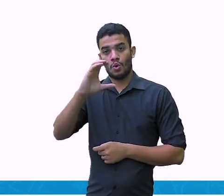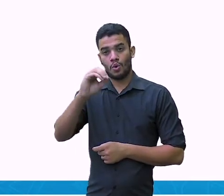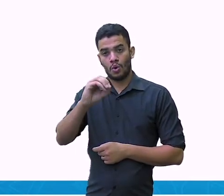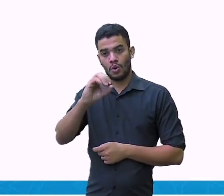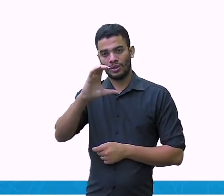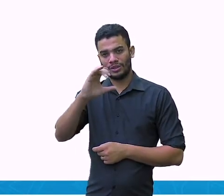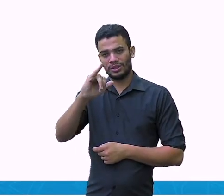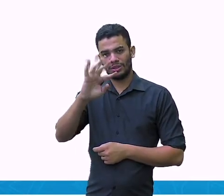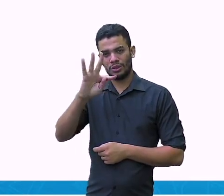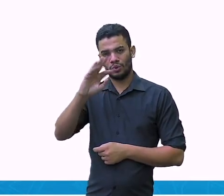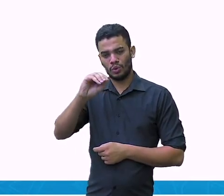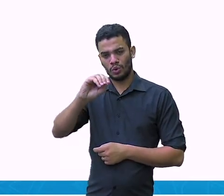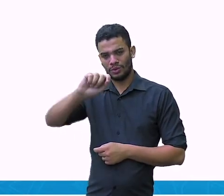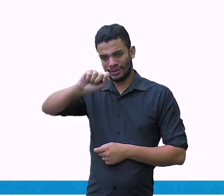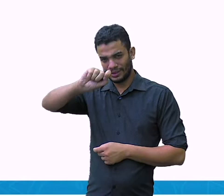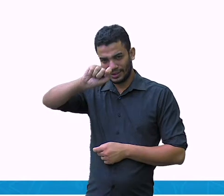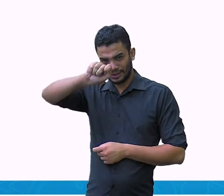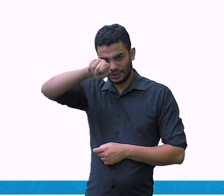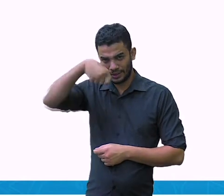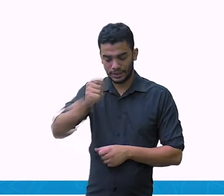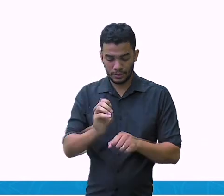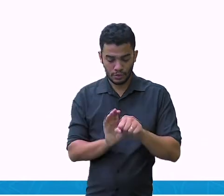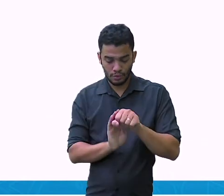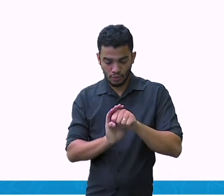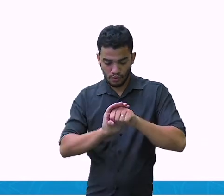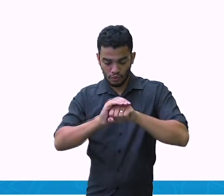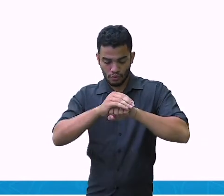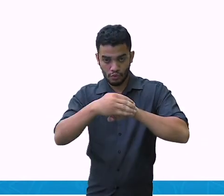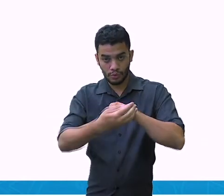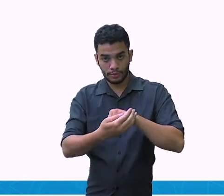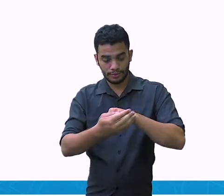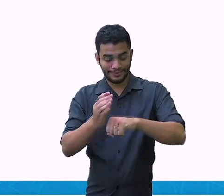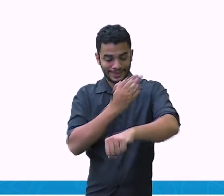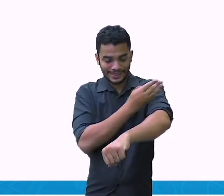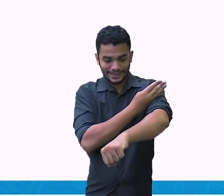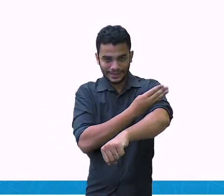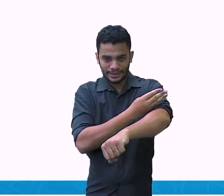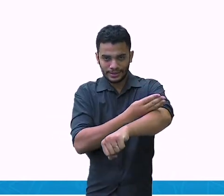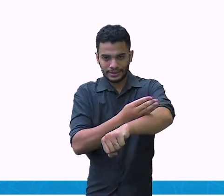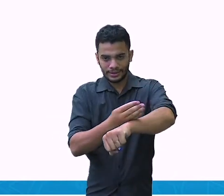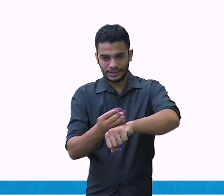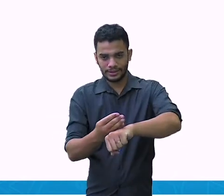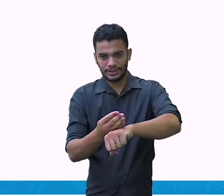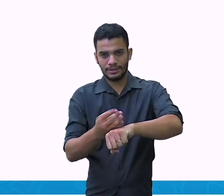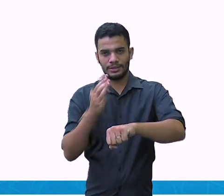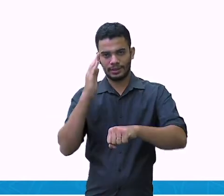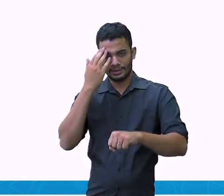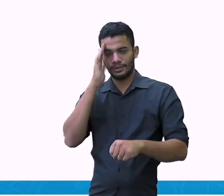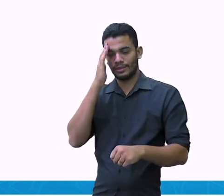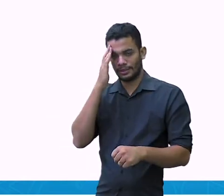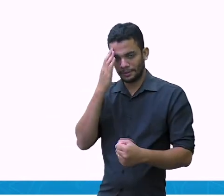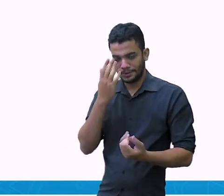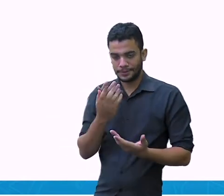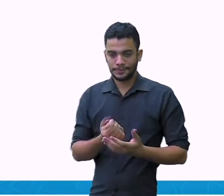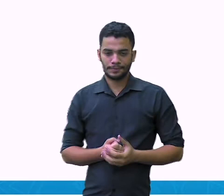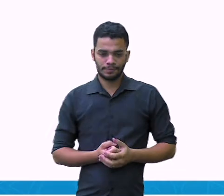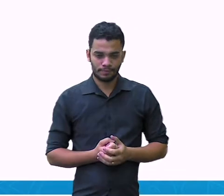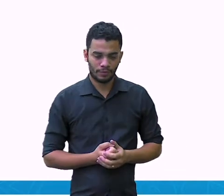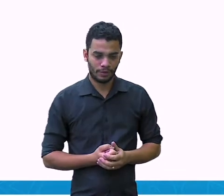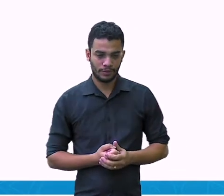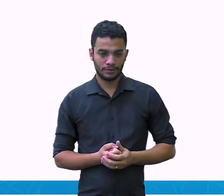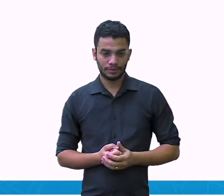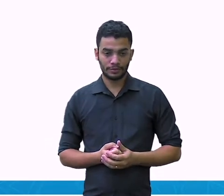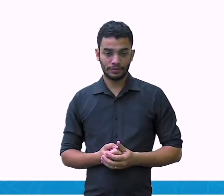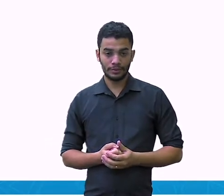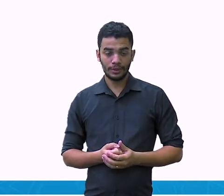não. Qual célula que vai transportar oxigênio? Hemácia, que é a célula do sangue também. Além da